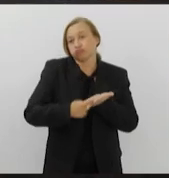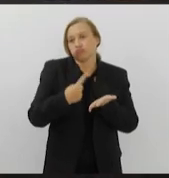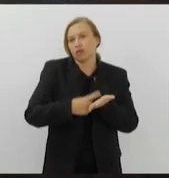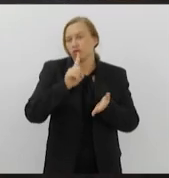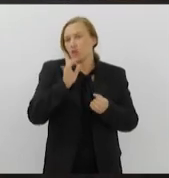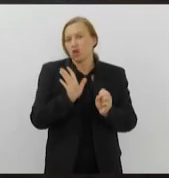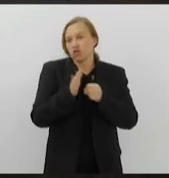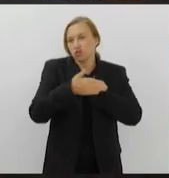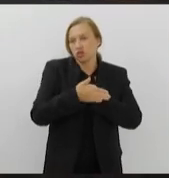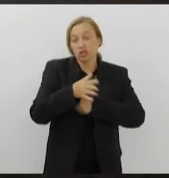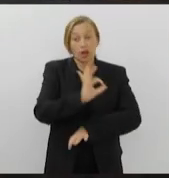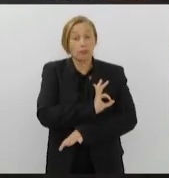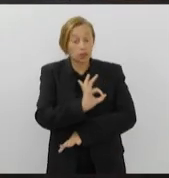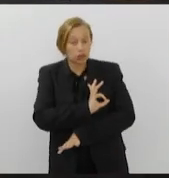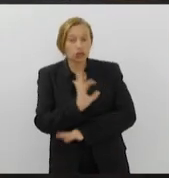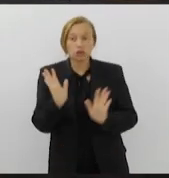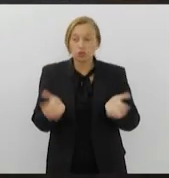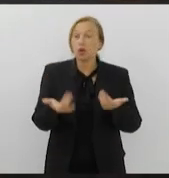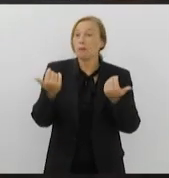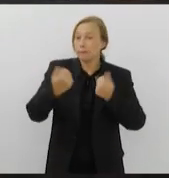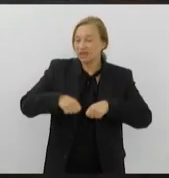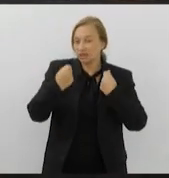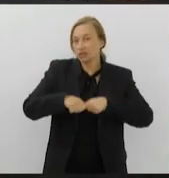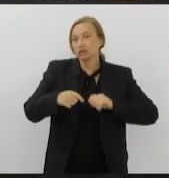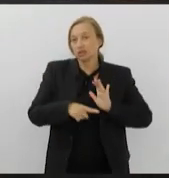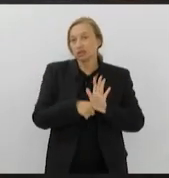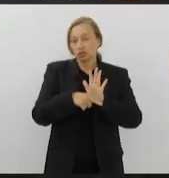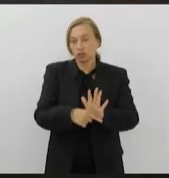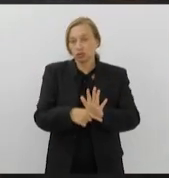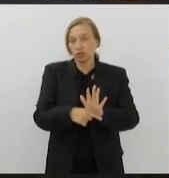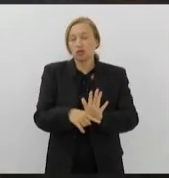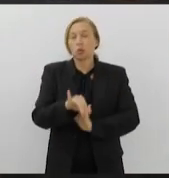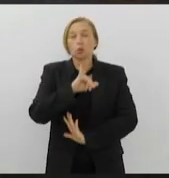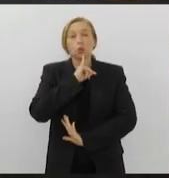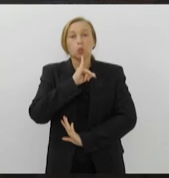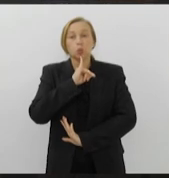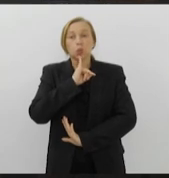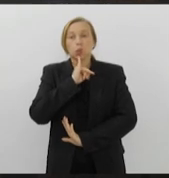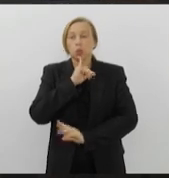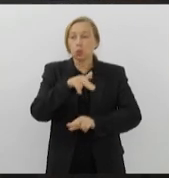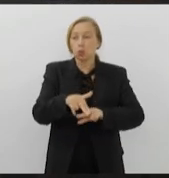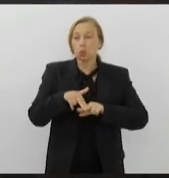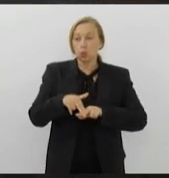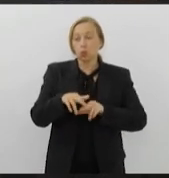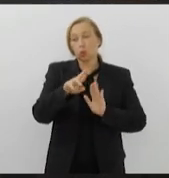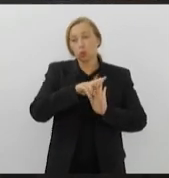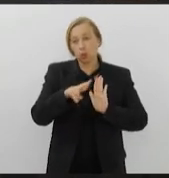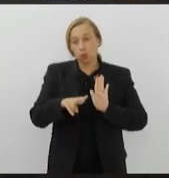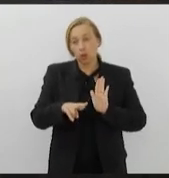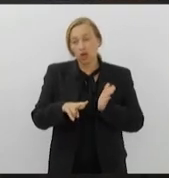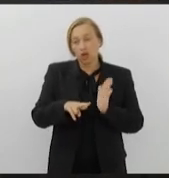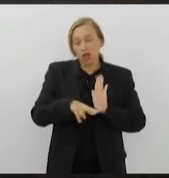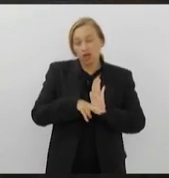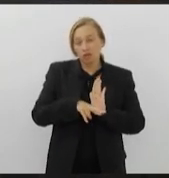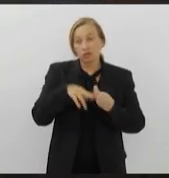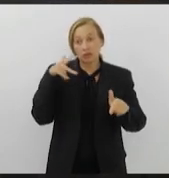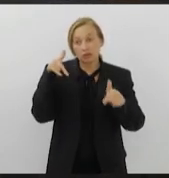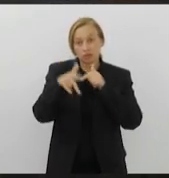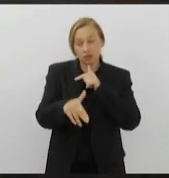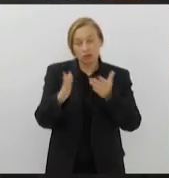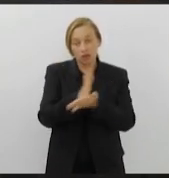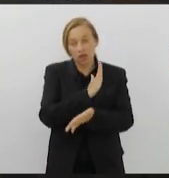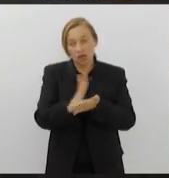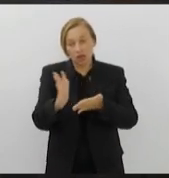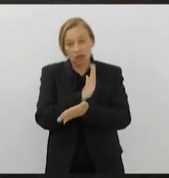ninguém que a polícia hoje precisa de efetivo, a gente, infelizmente, por conta do regime, muitas das vezes somos impedidos de fazer